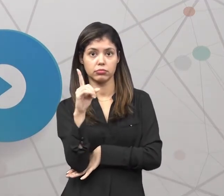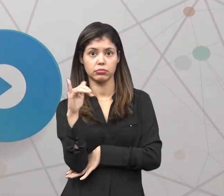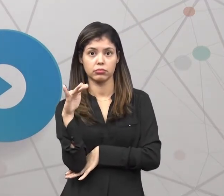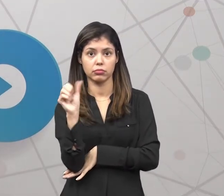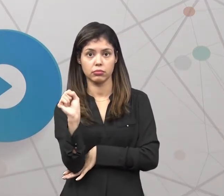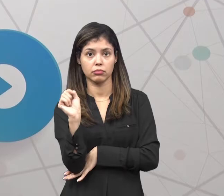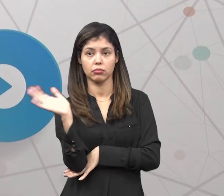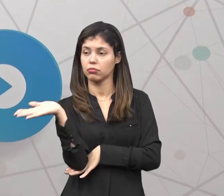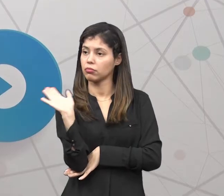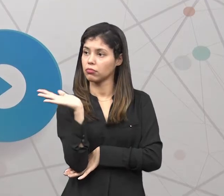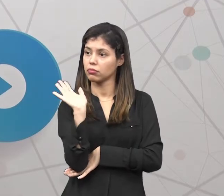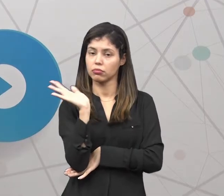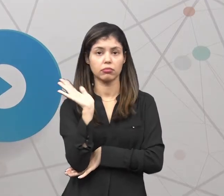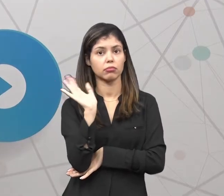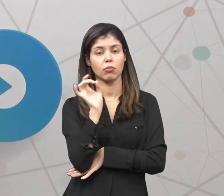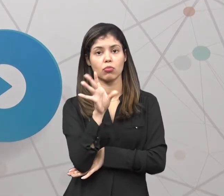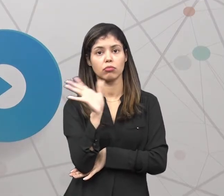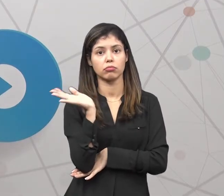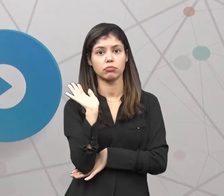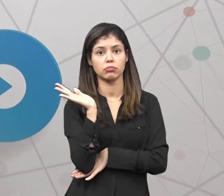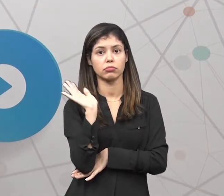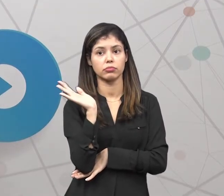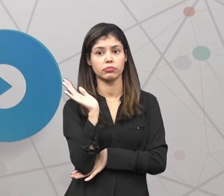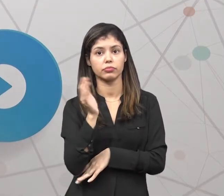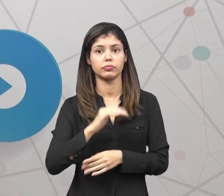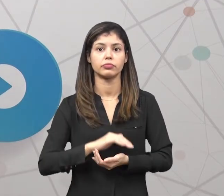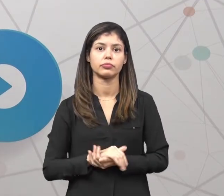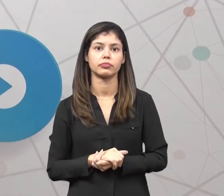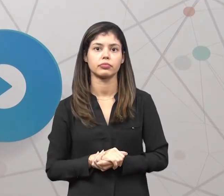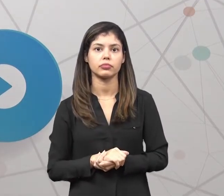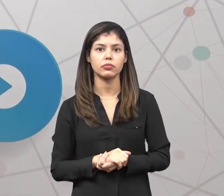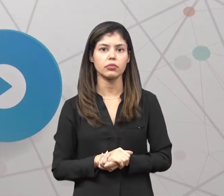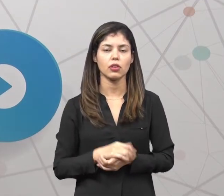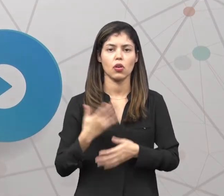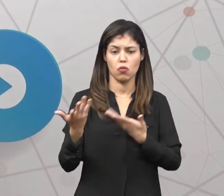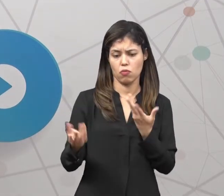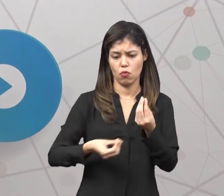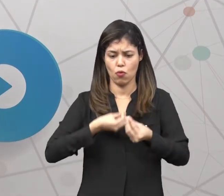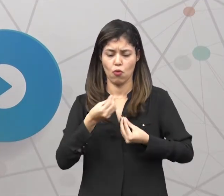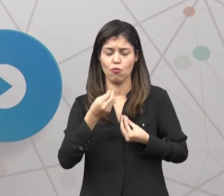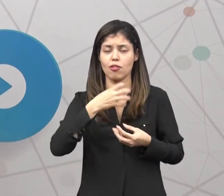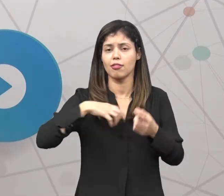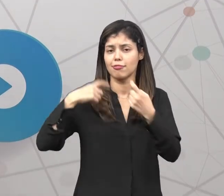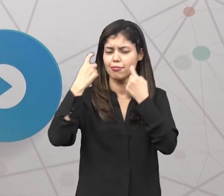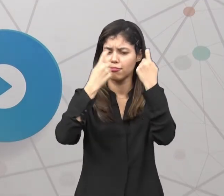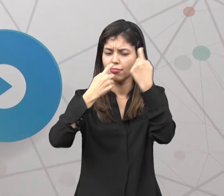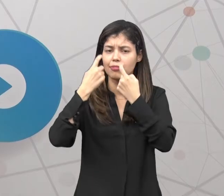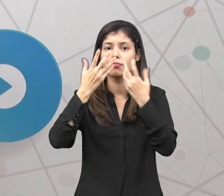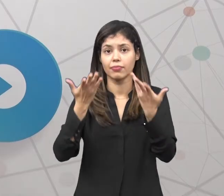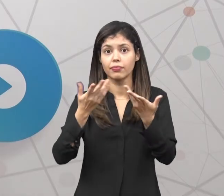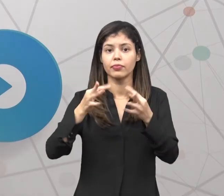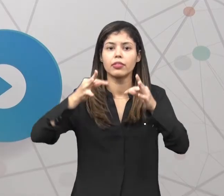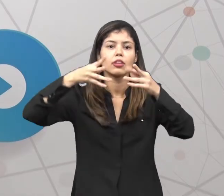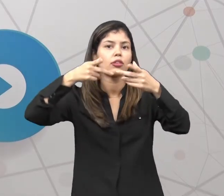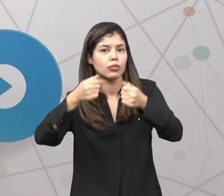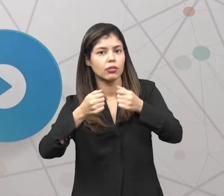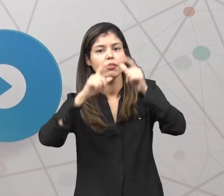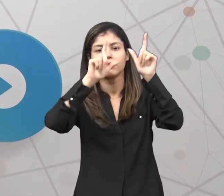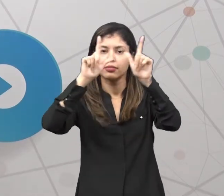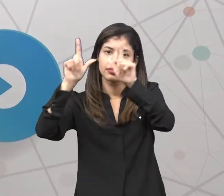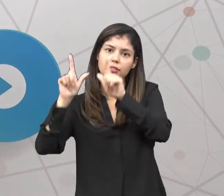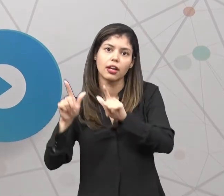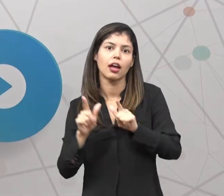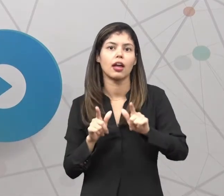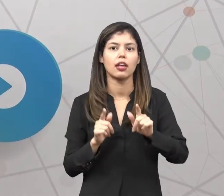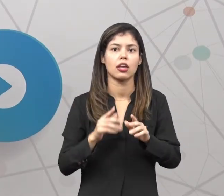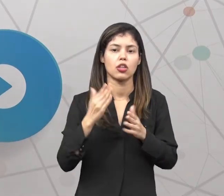adeus. Ok? Ele só disse simplesmente adeus. Foi uma maneira dele se expressar. Teve todo o texto e